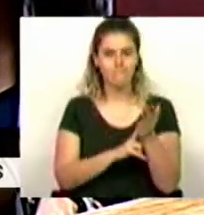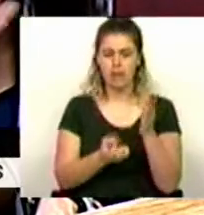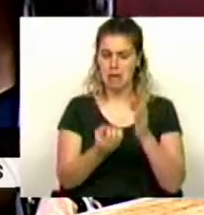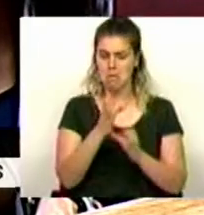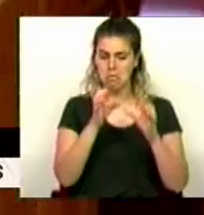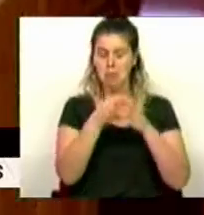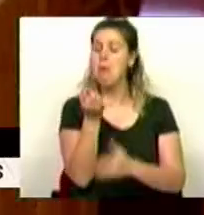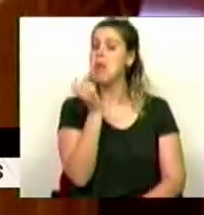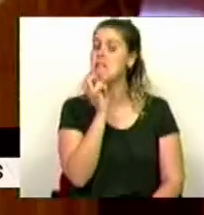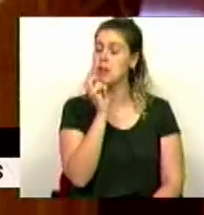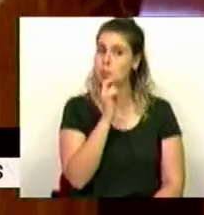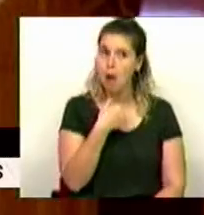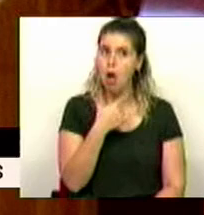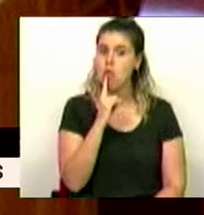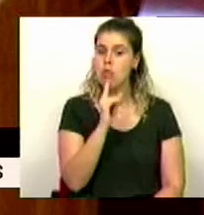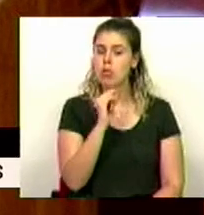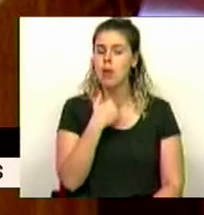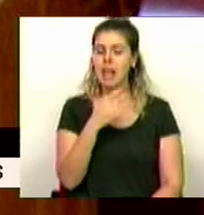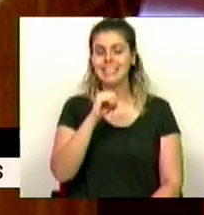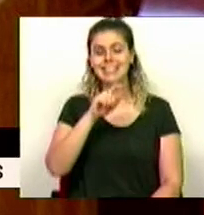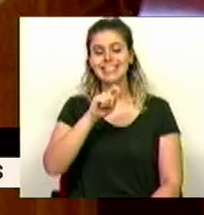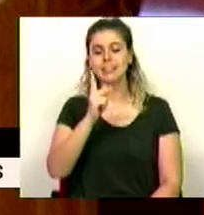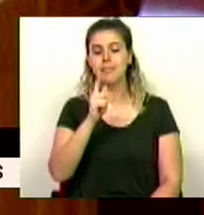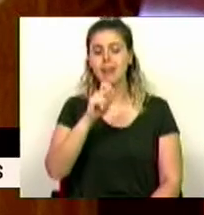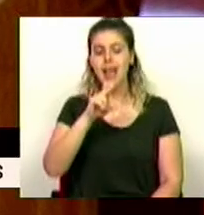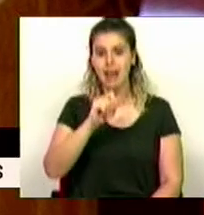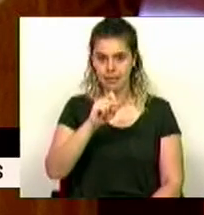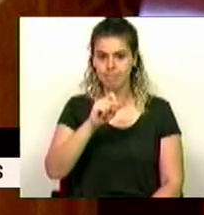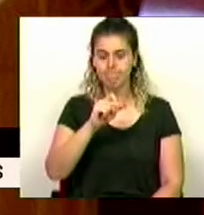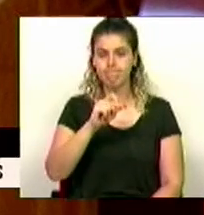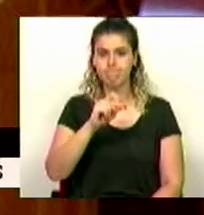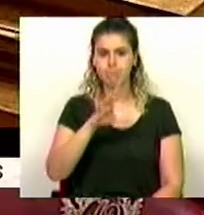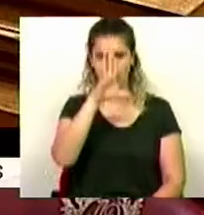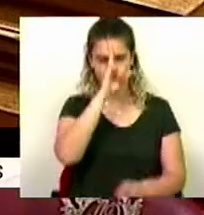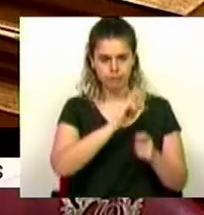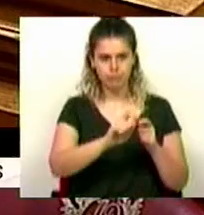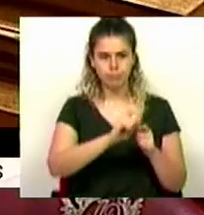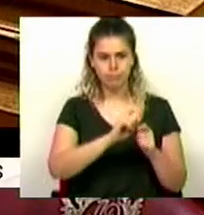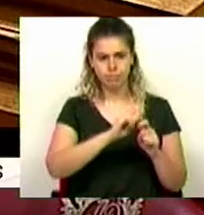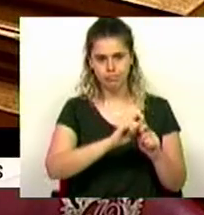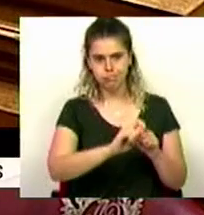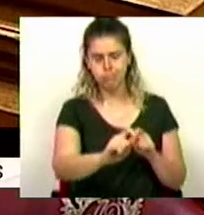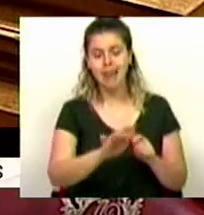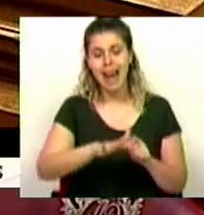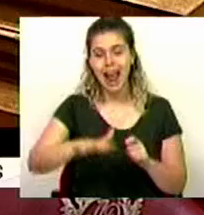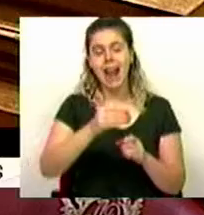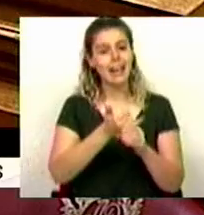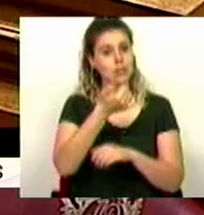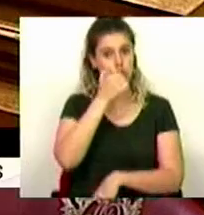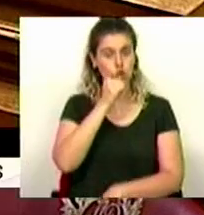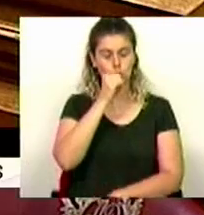uma comissão eventual, denominada Severa, que ao longo desta legislatura na região autónoma dos Açores